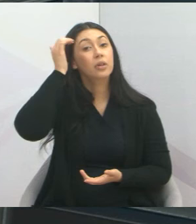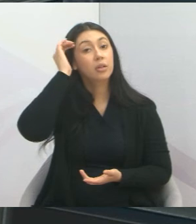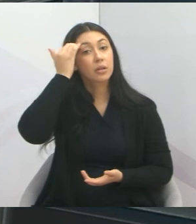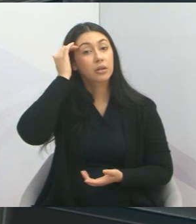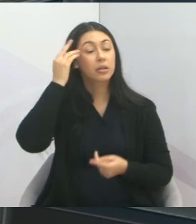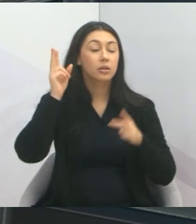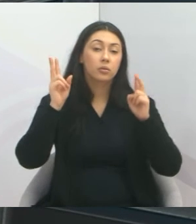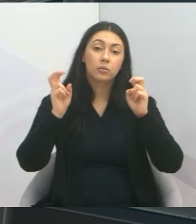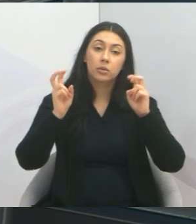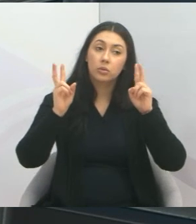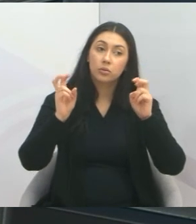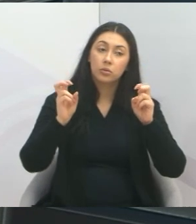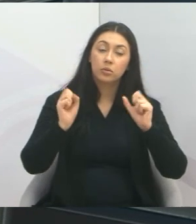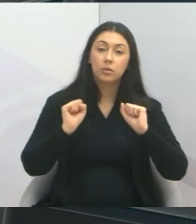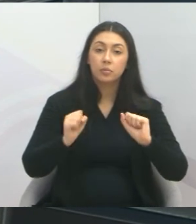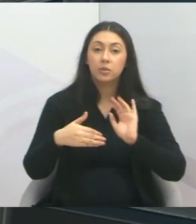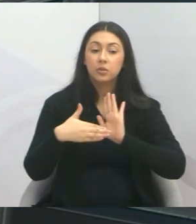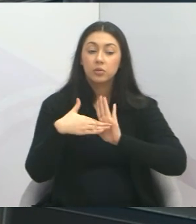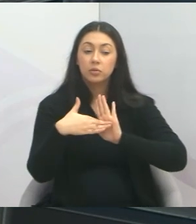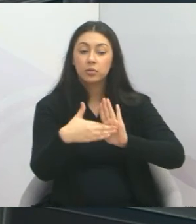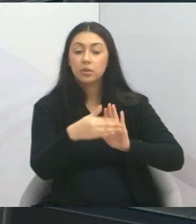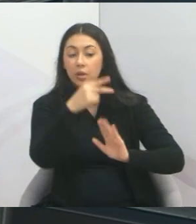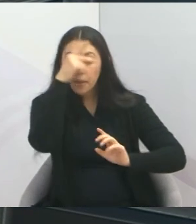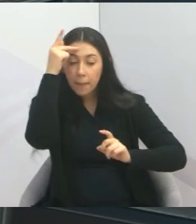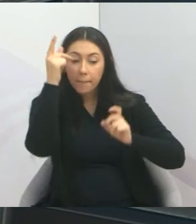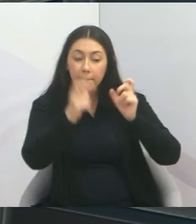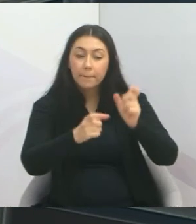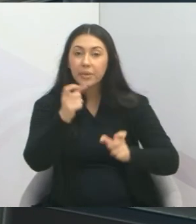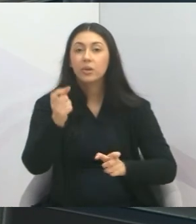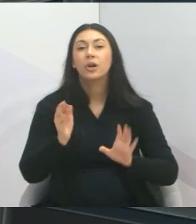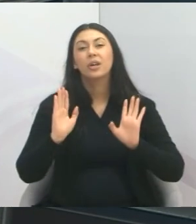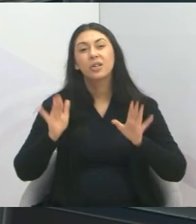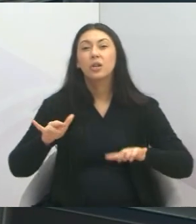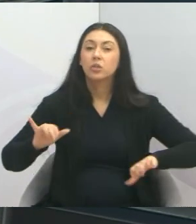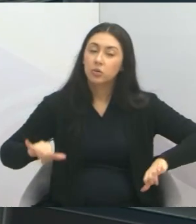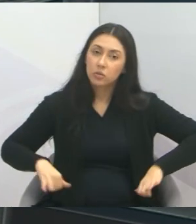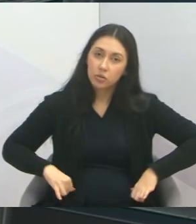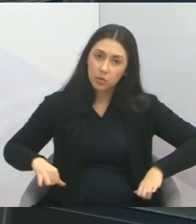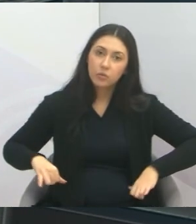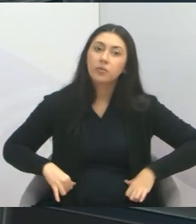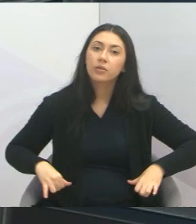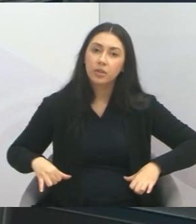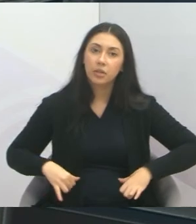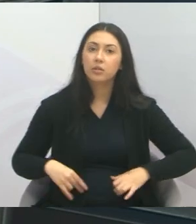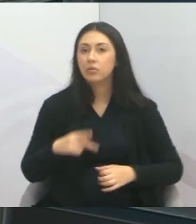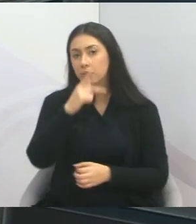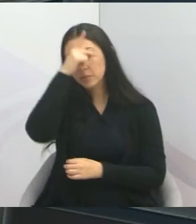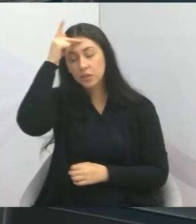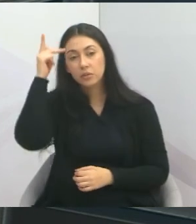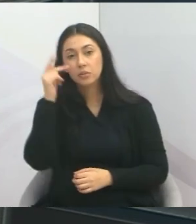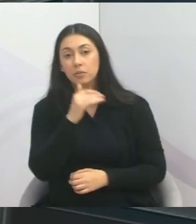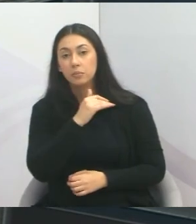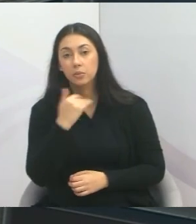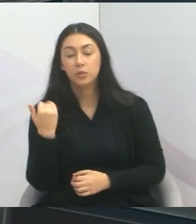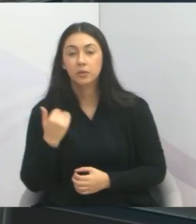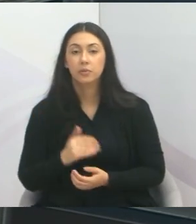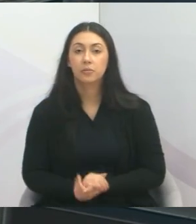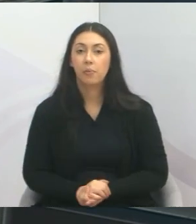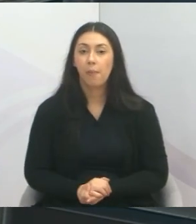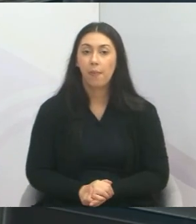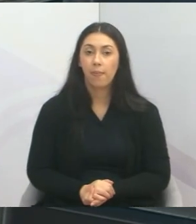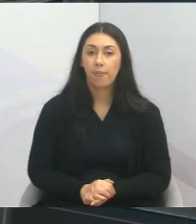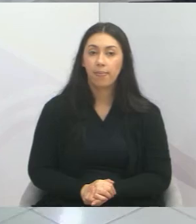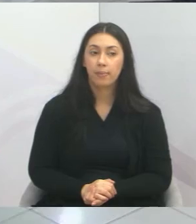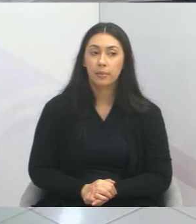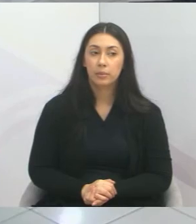sobre esse assunto e a gente ajude essas pessoas que sofreram muito com a perda de seus entes queridos